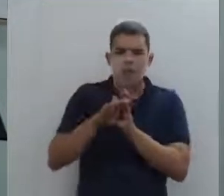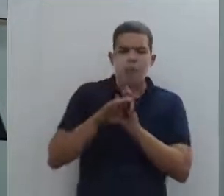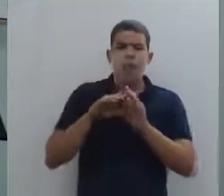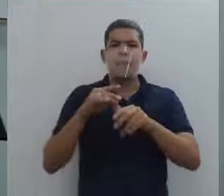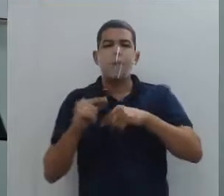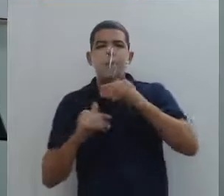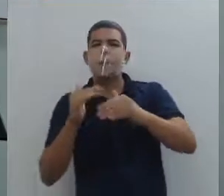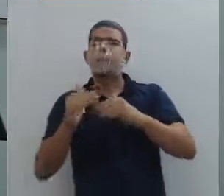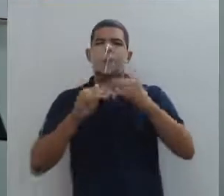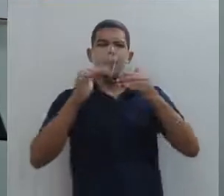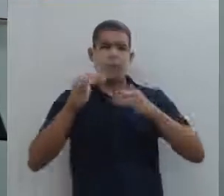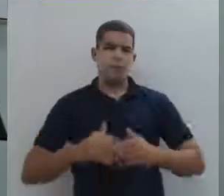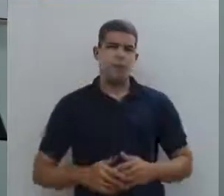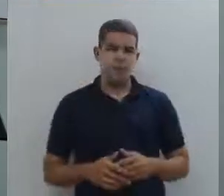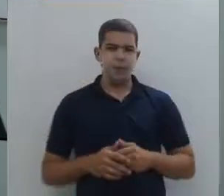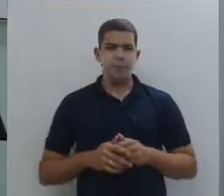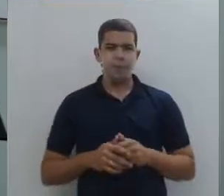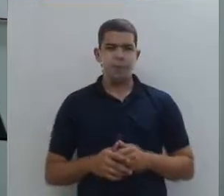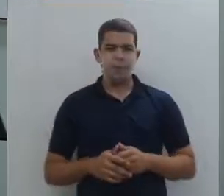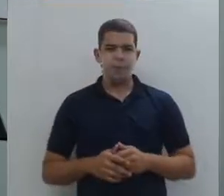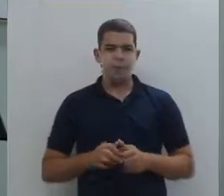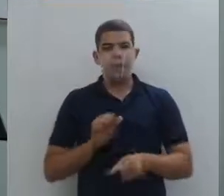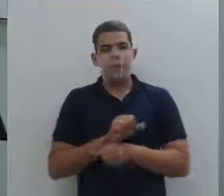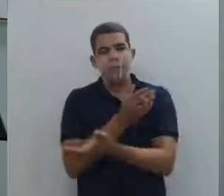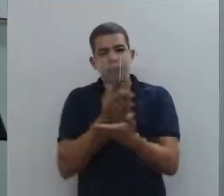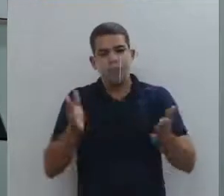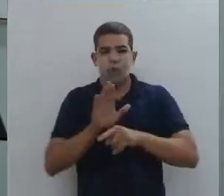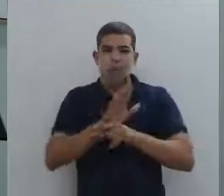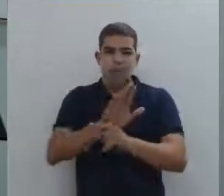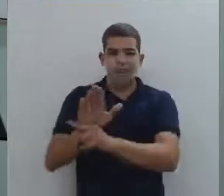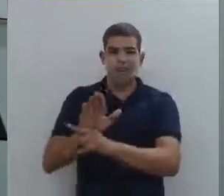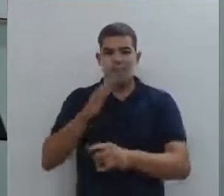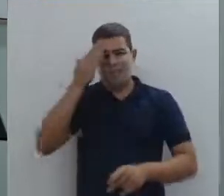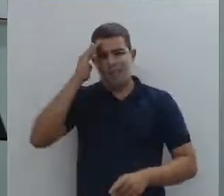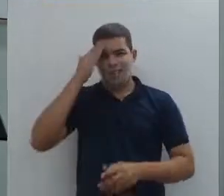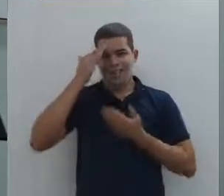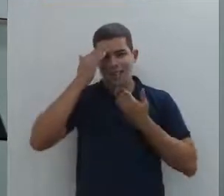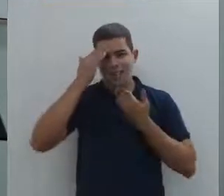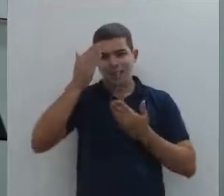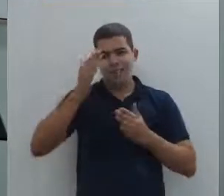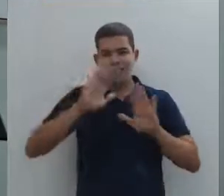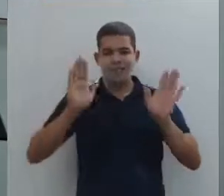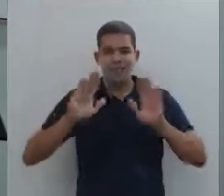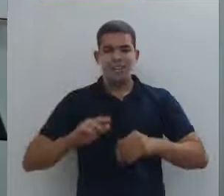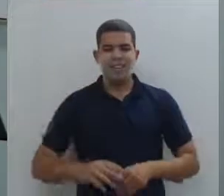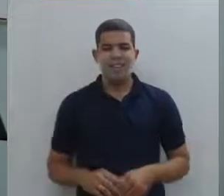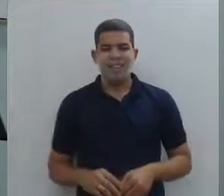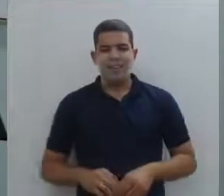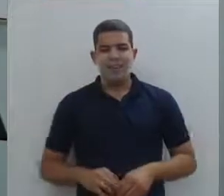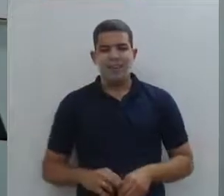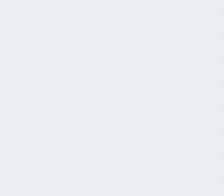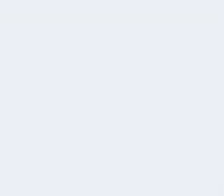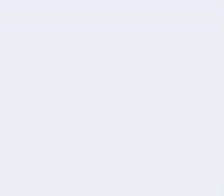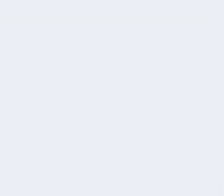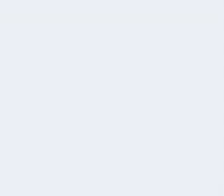esse processo evolutivo dos animais. Espero bastante ter ajudado vocês. Obrigado, até a próxima aula.